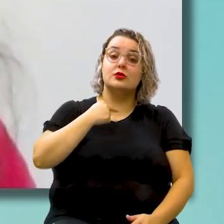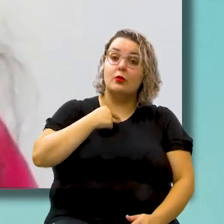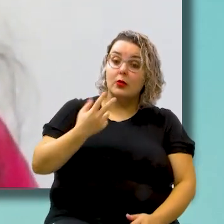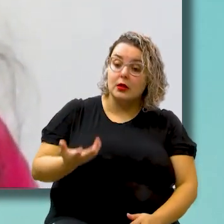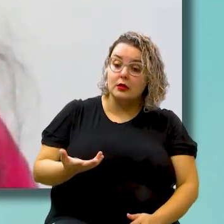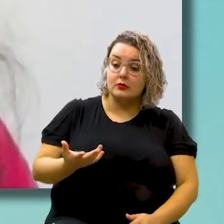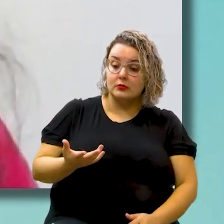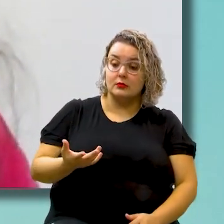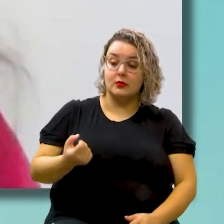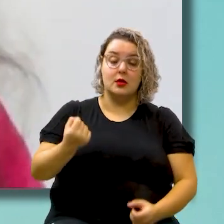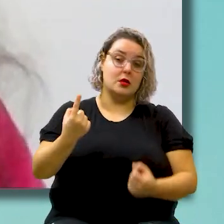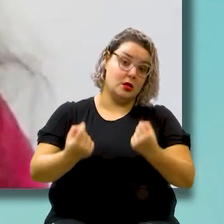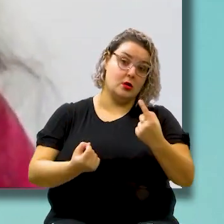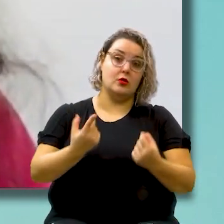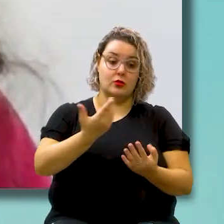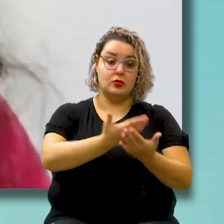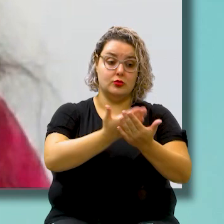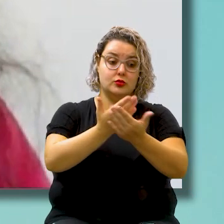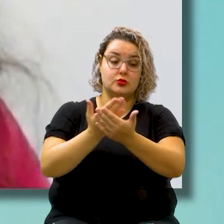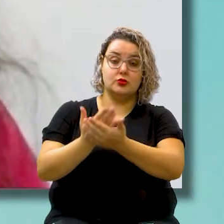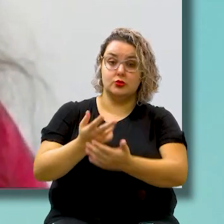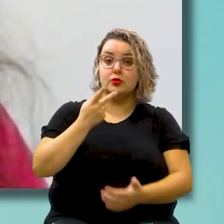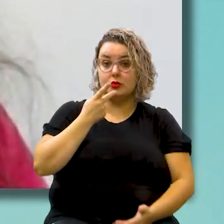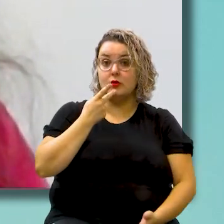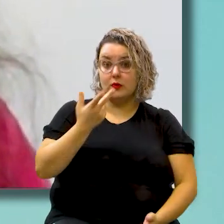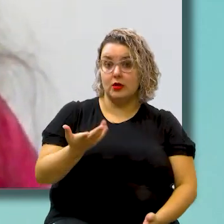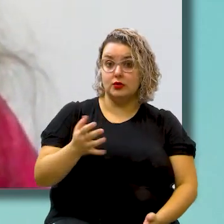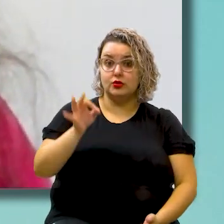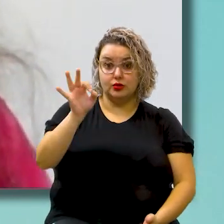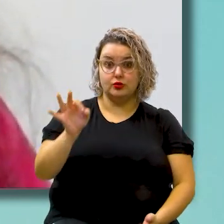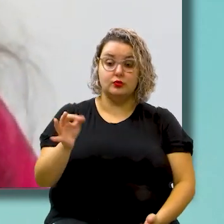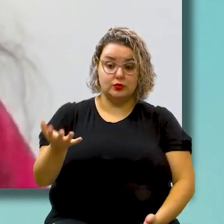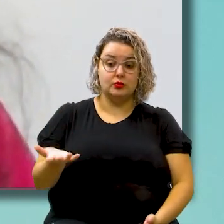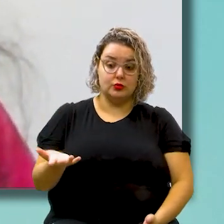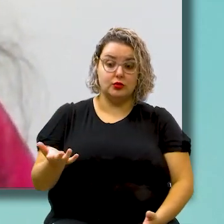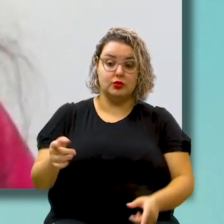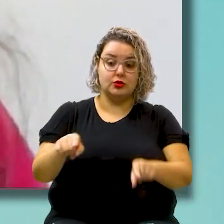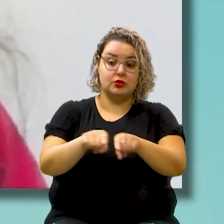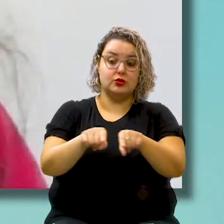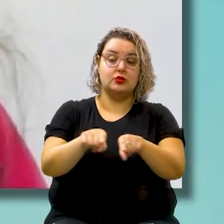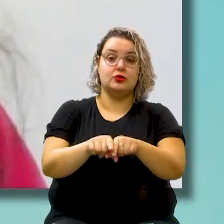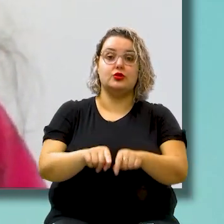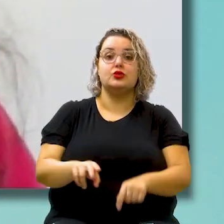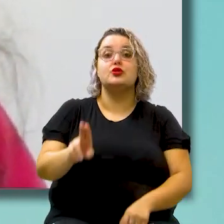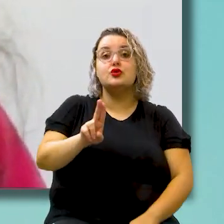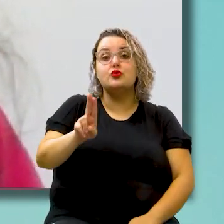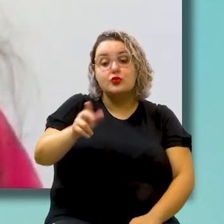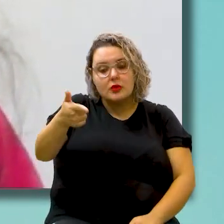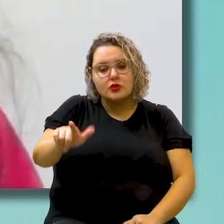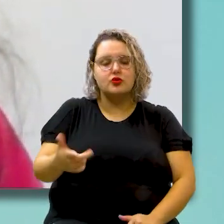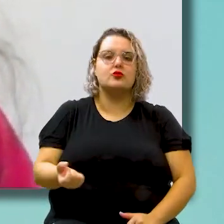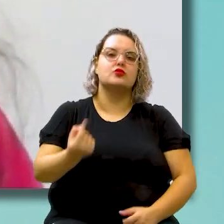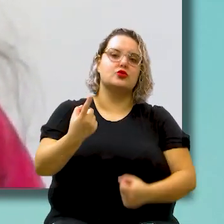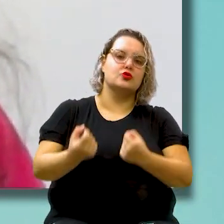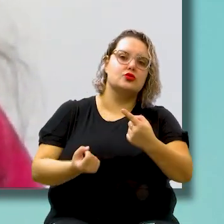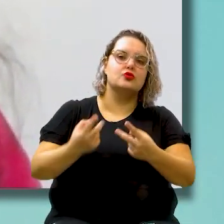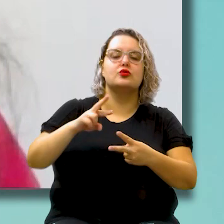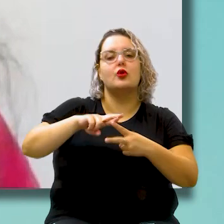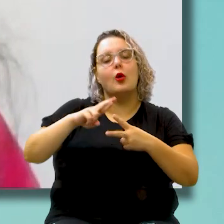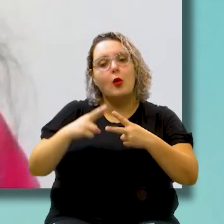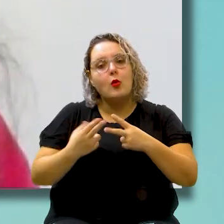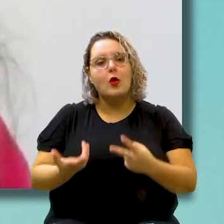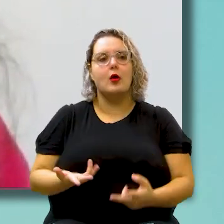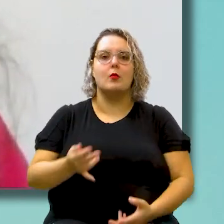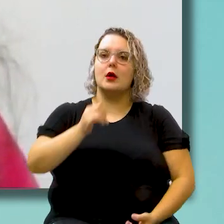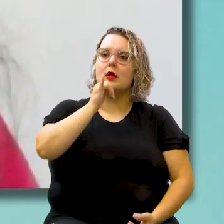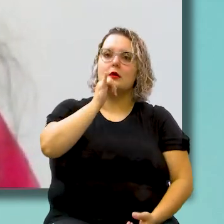que a gente não pode, já há até alguns estudos que falam de porcentagens, inclusive, de reuso de alguns recursos,